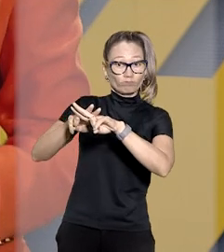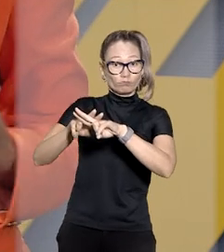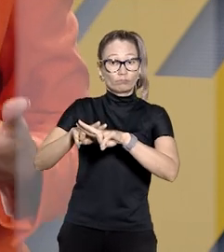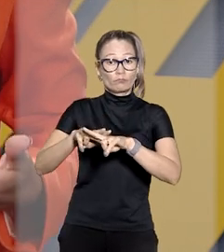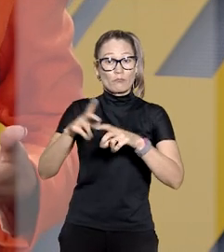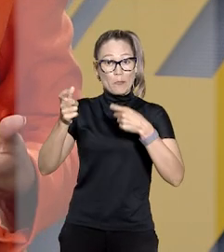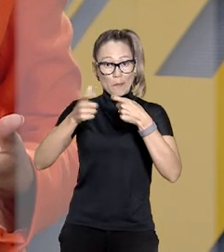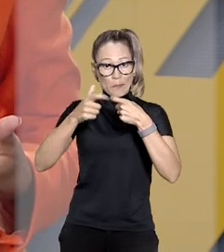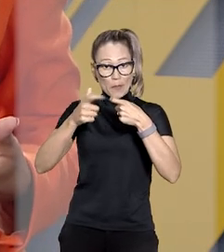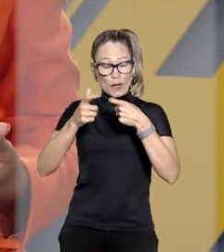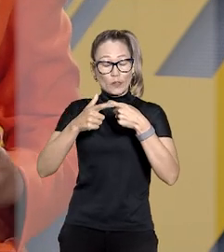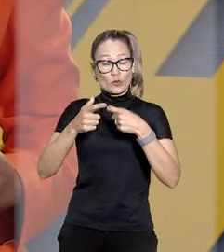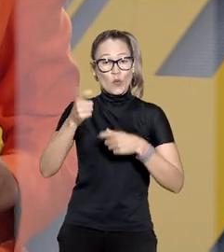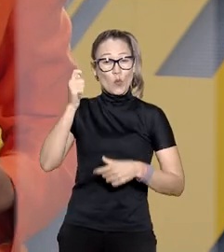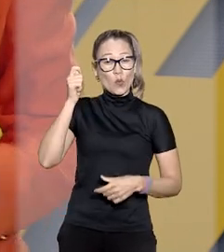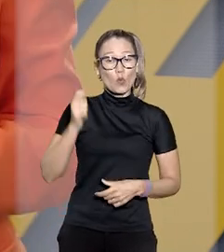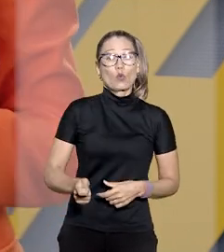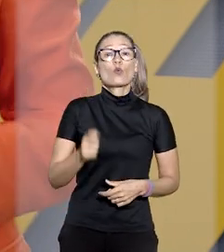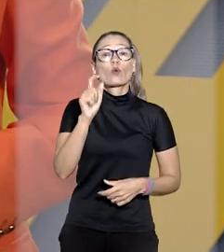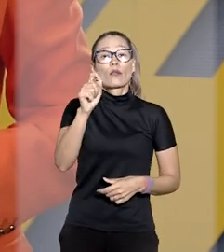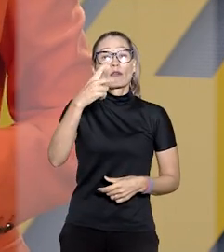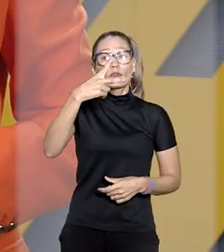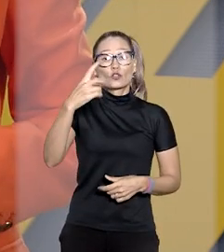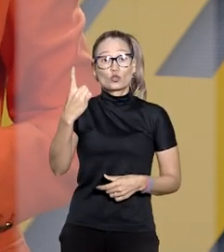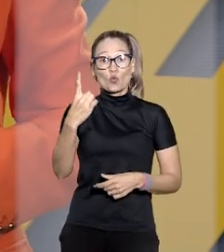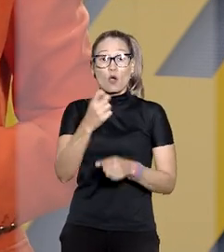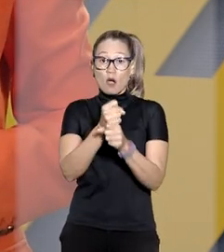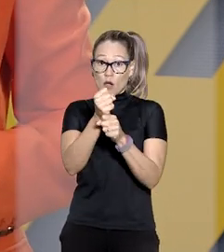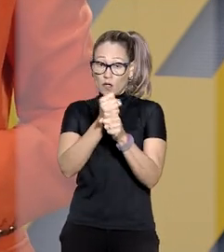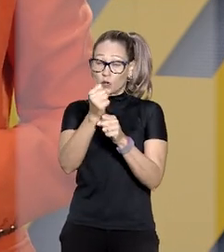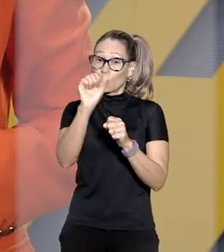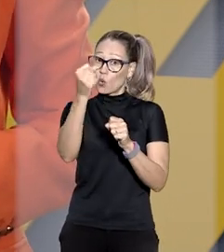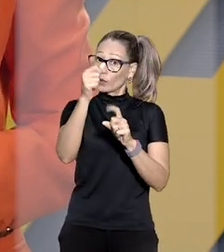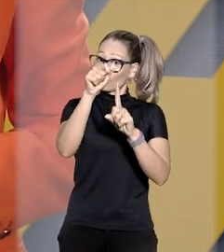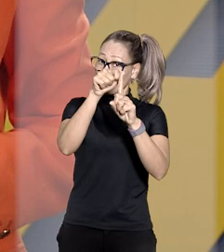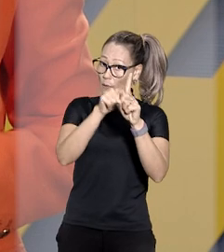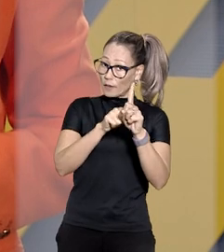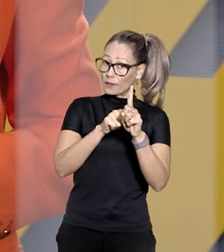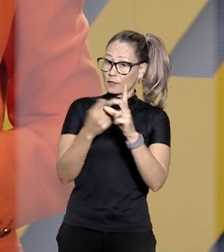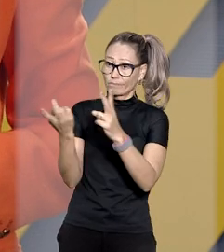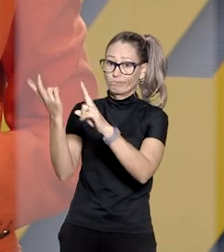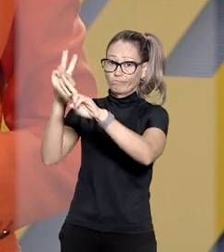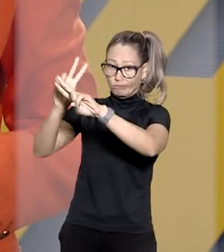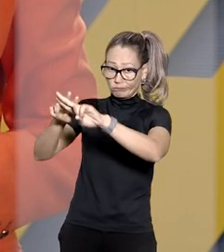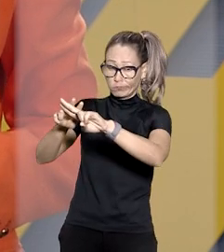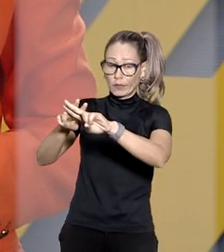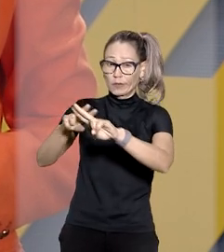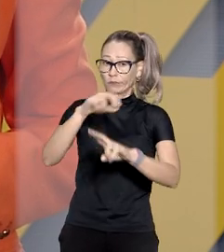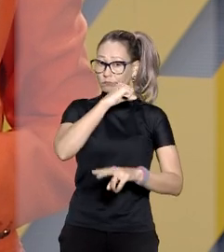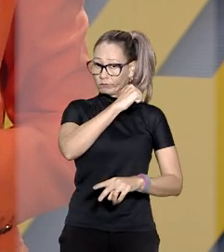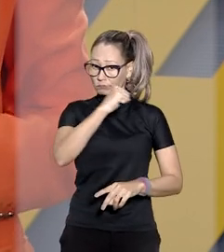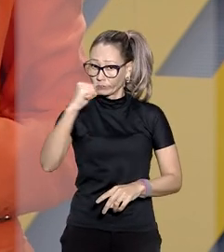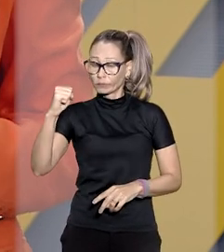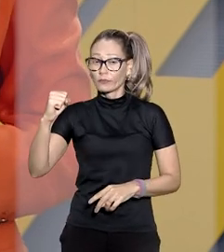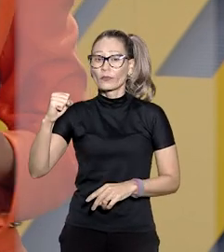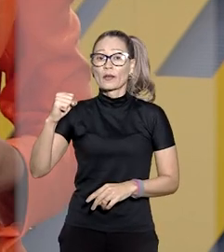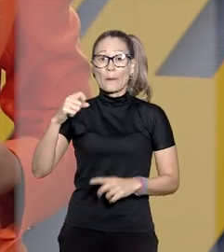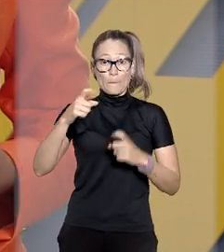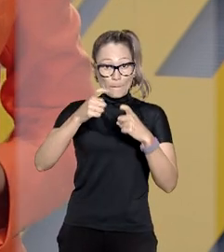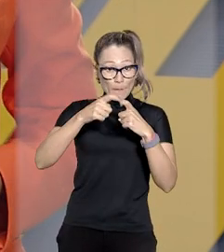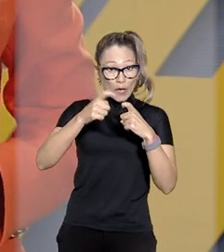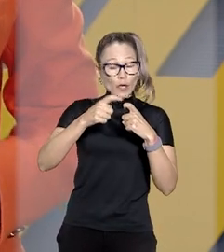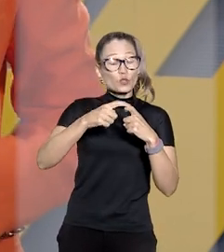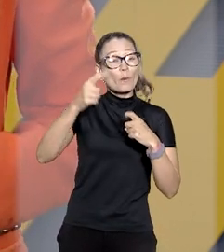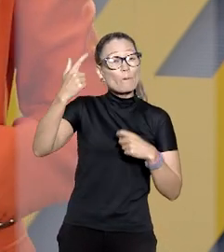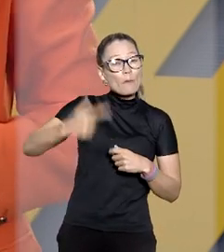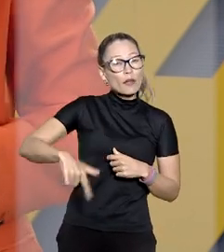Ianês, condenado pelo Tribunal do Júri a uma pena de 21 anos e 8 meses de reclusão pelo crime de homicídio. O médico e